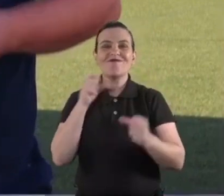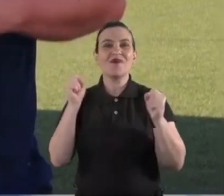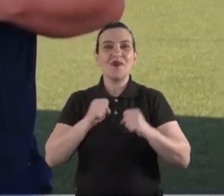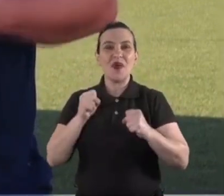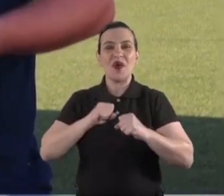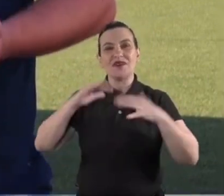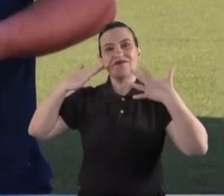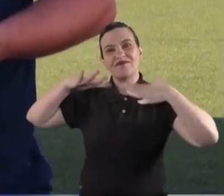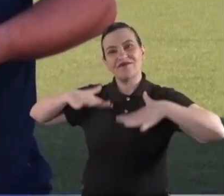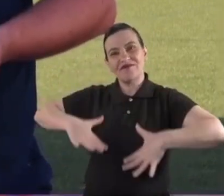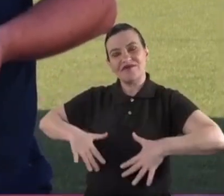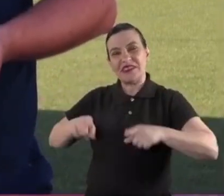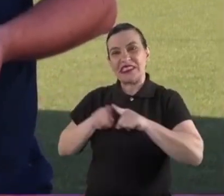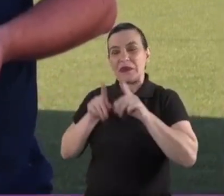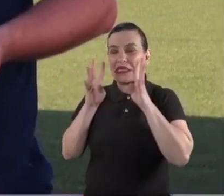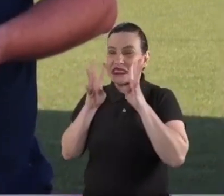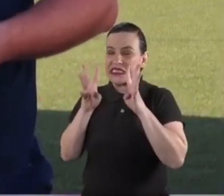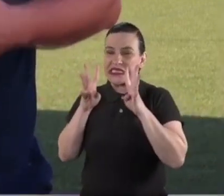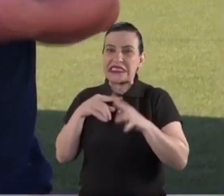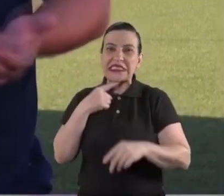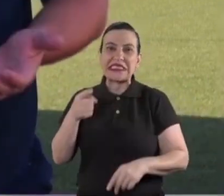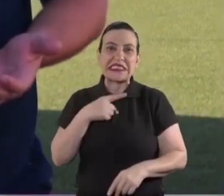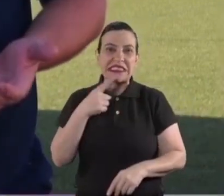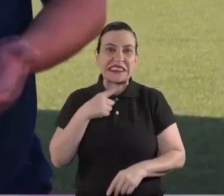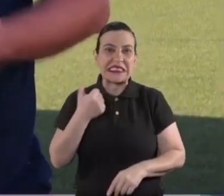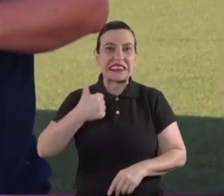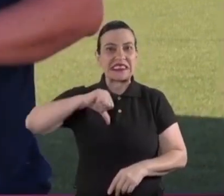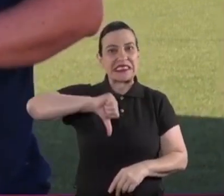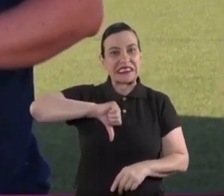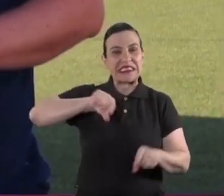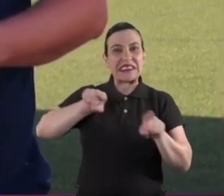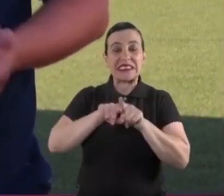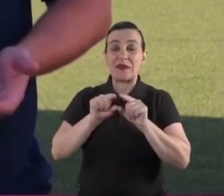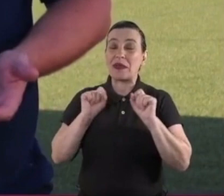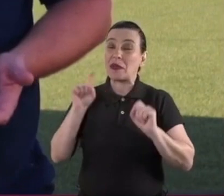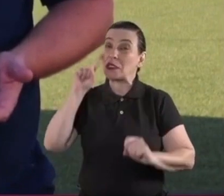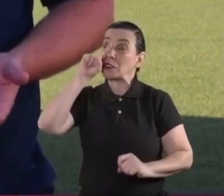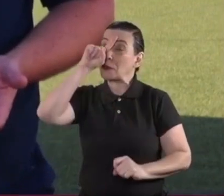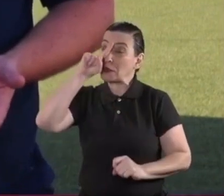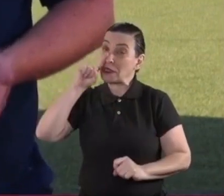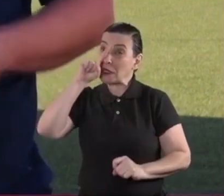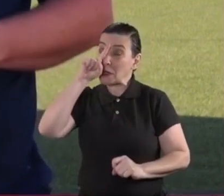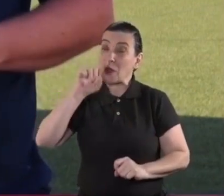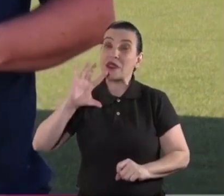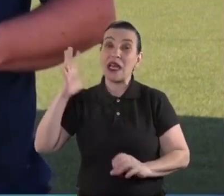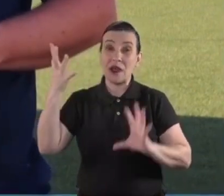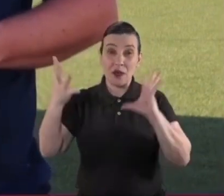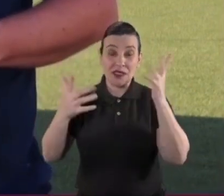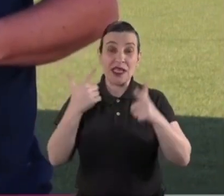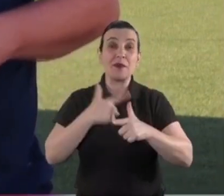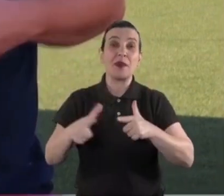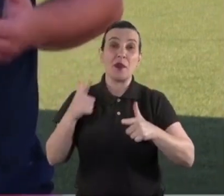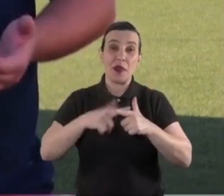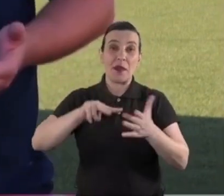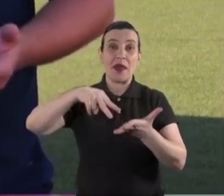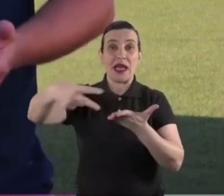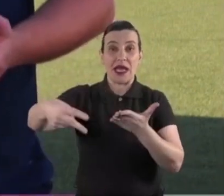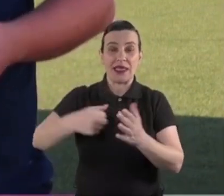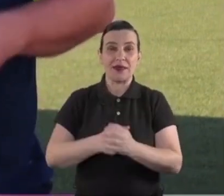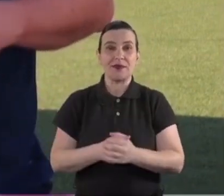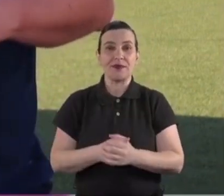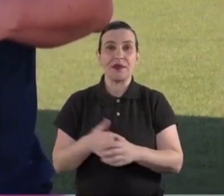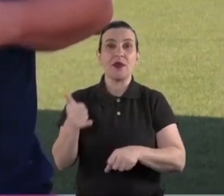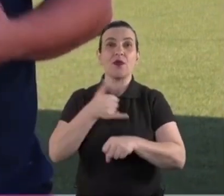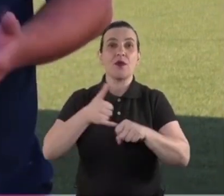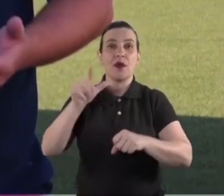desempenho, baixa concentração e motivação, além de aumentar o risco e a gravidade de lesões. O óleo de